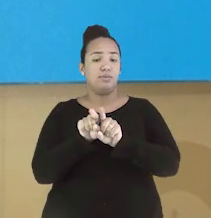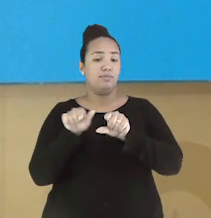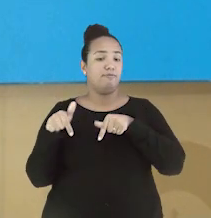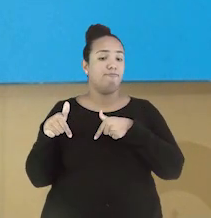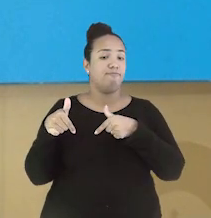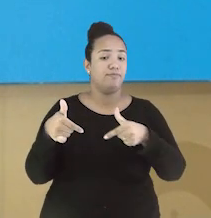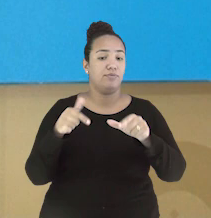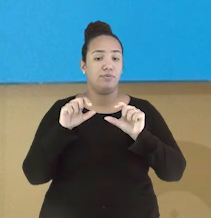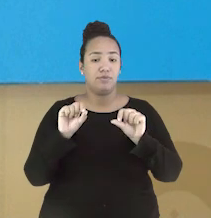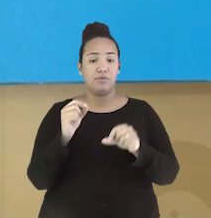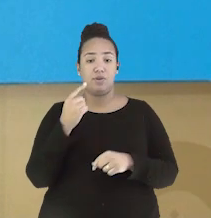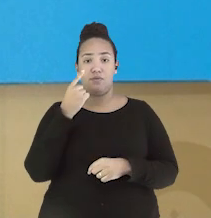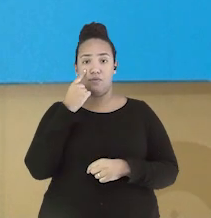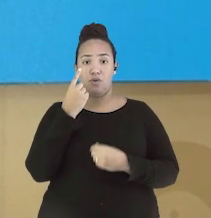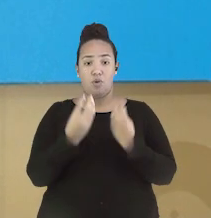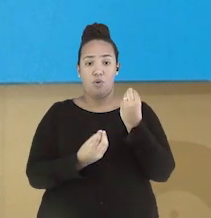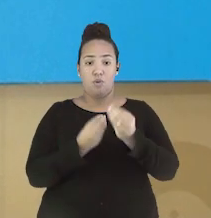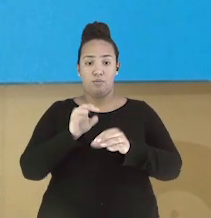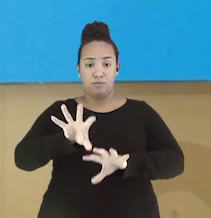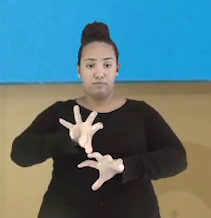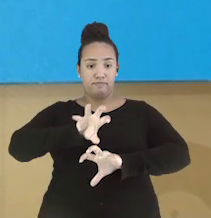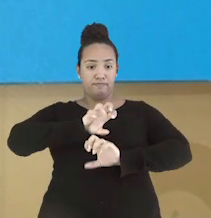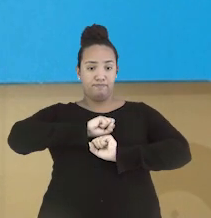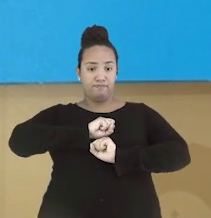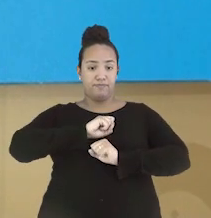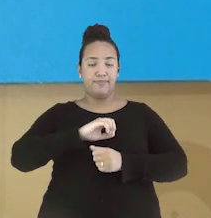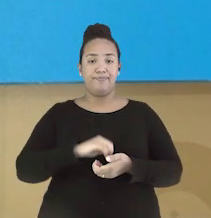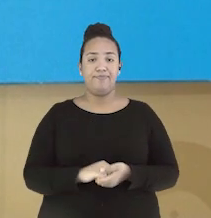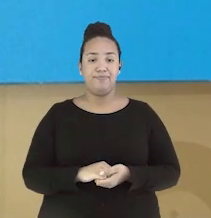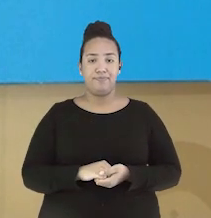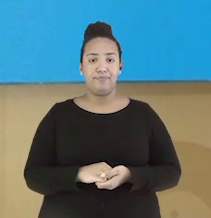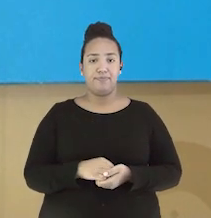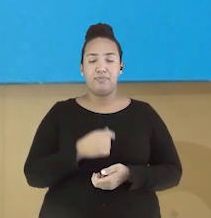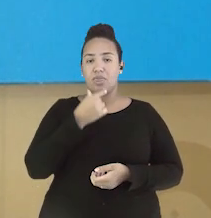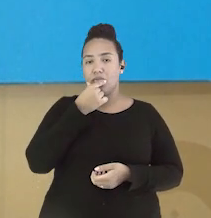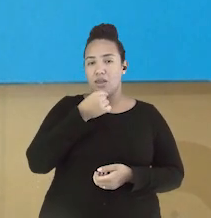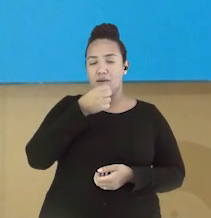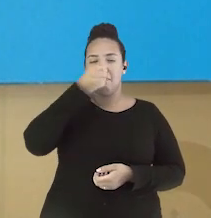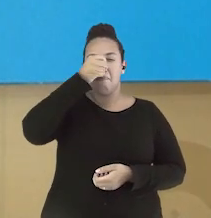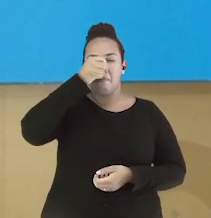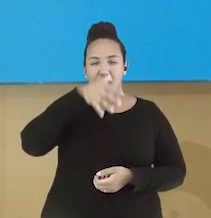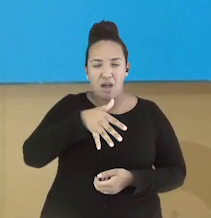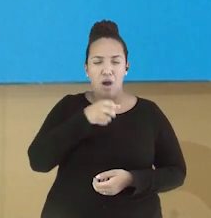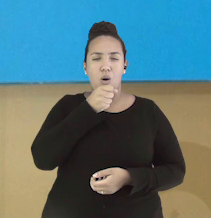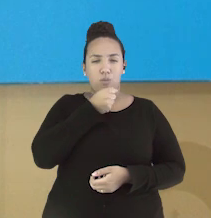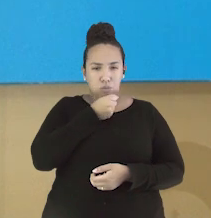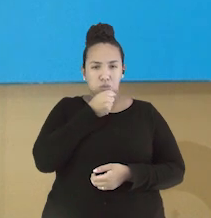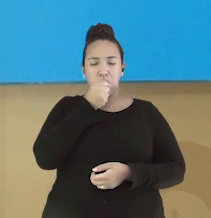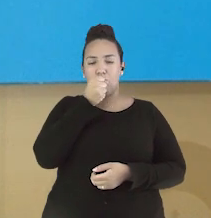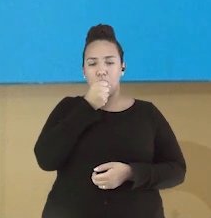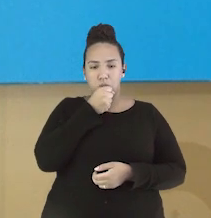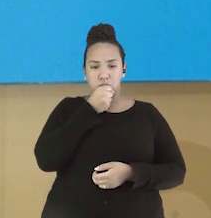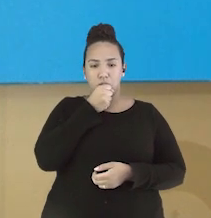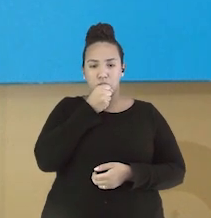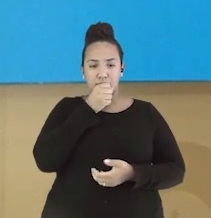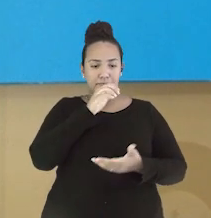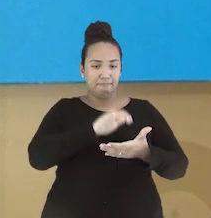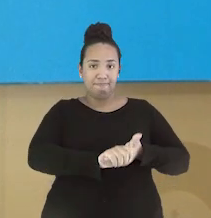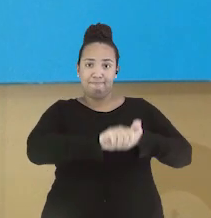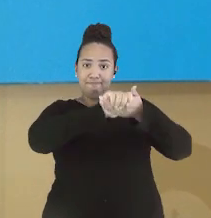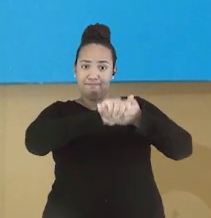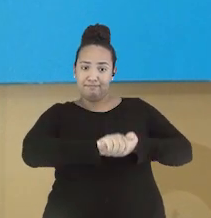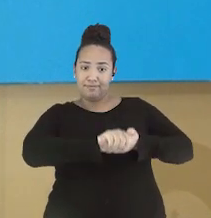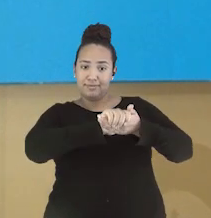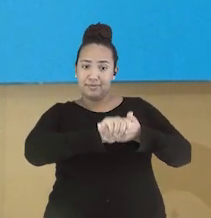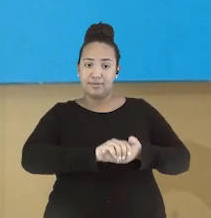fazer? Veja como é transmitido. Saliva, espirro, tosse, aperto de